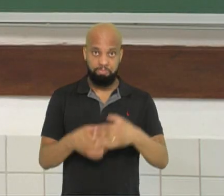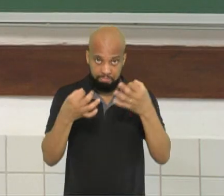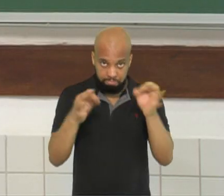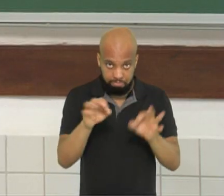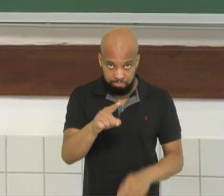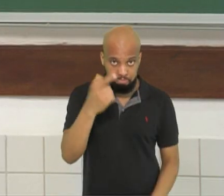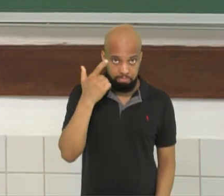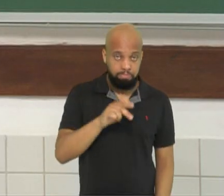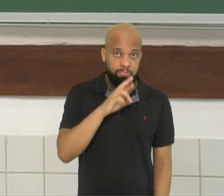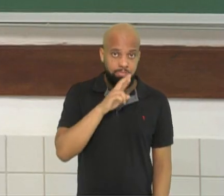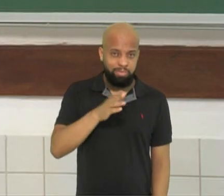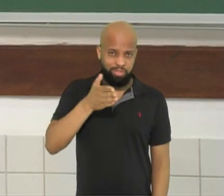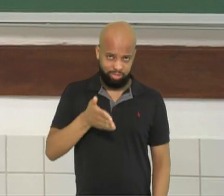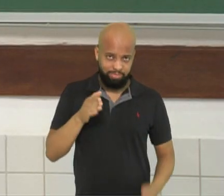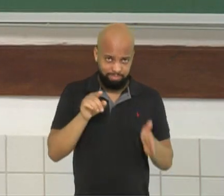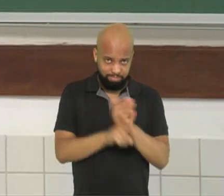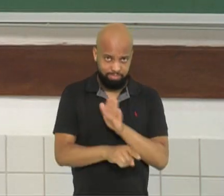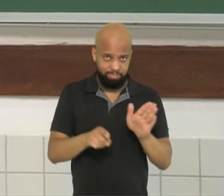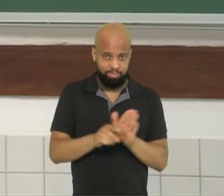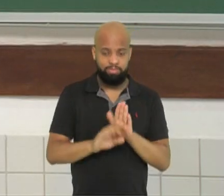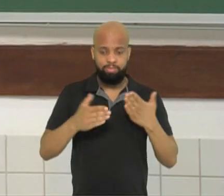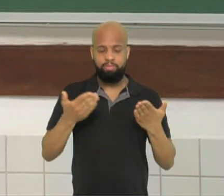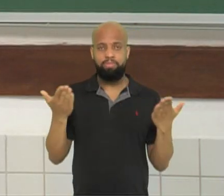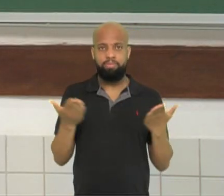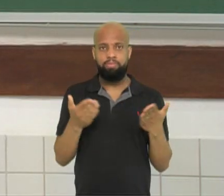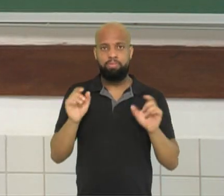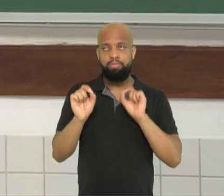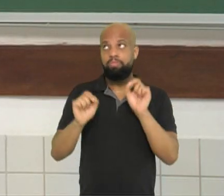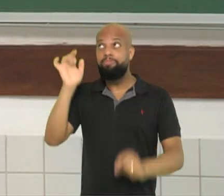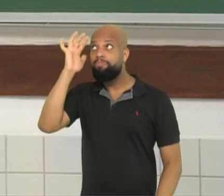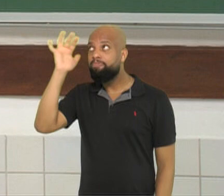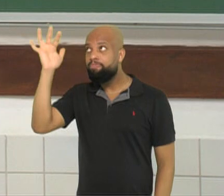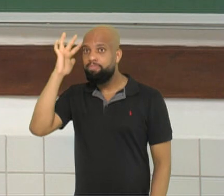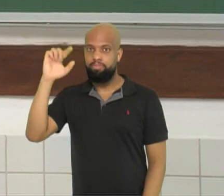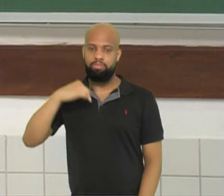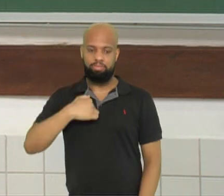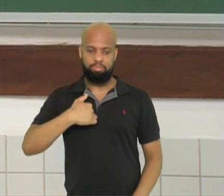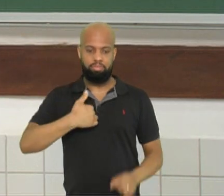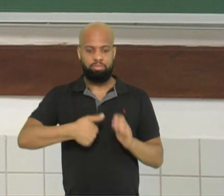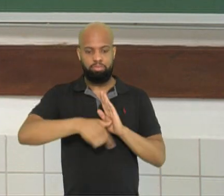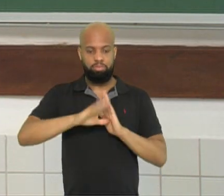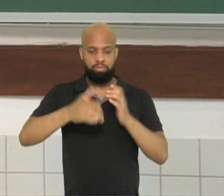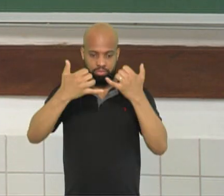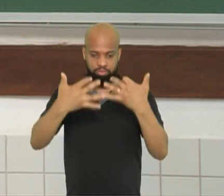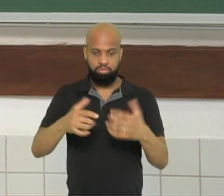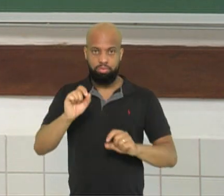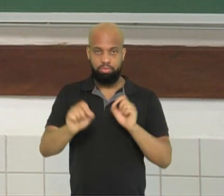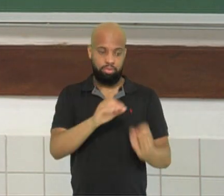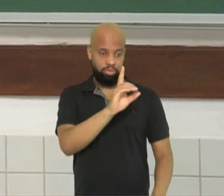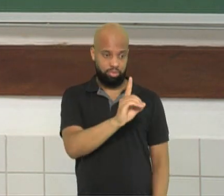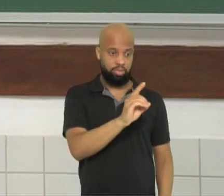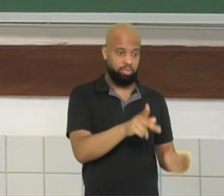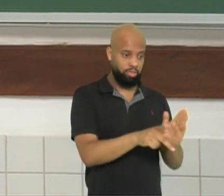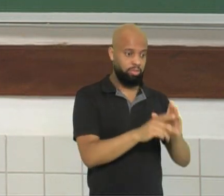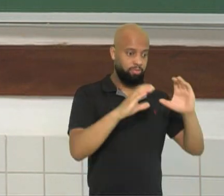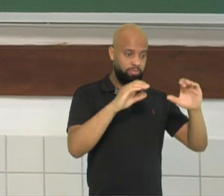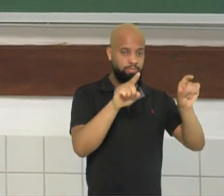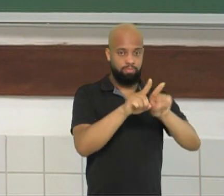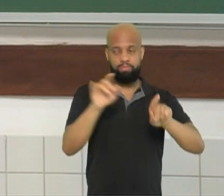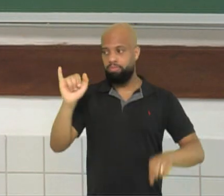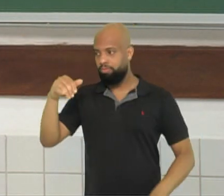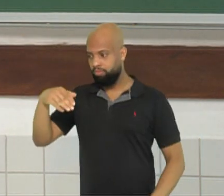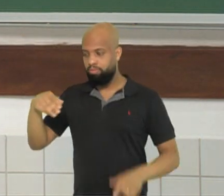Certo? Conseguiram resolver esse exercício, né? Então, essa parte teórica, que eu falei que é o domínio da função, imagem da